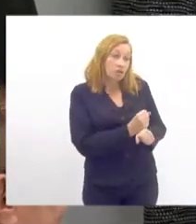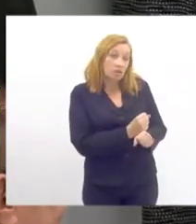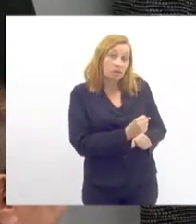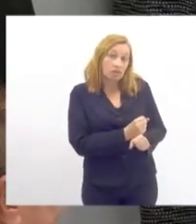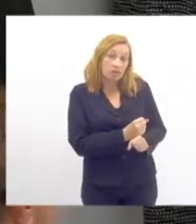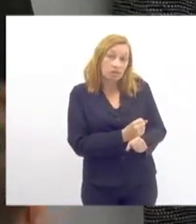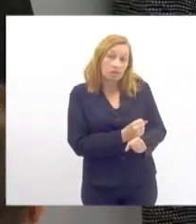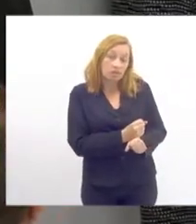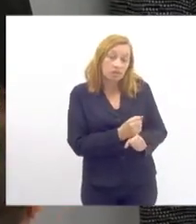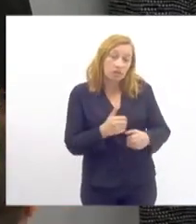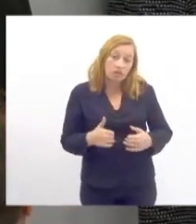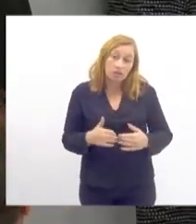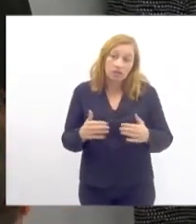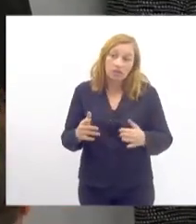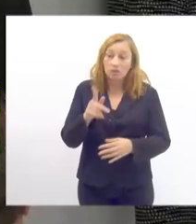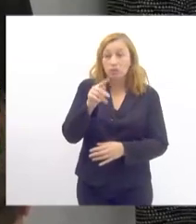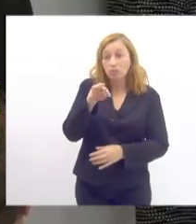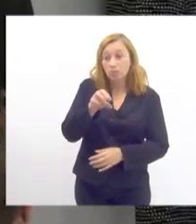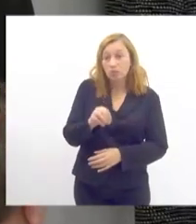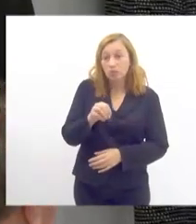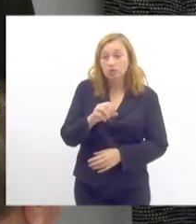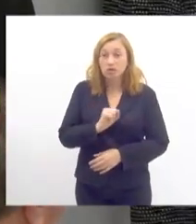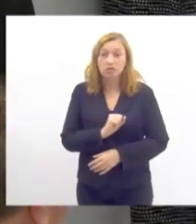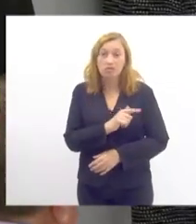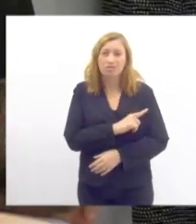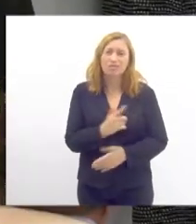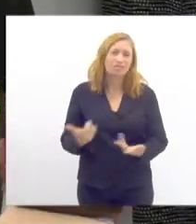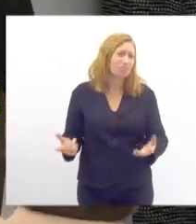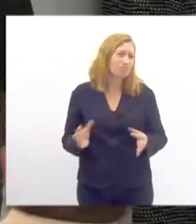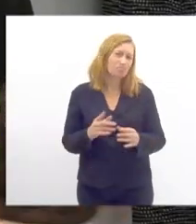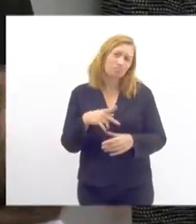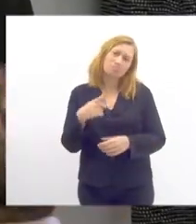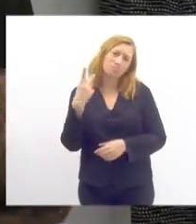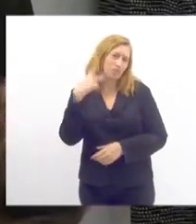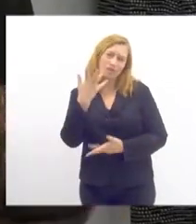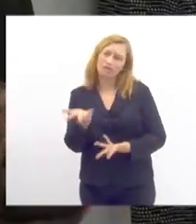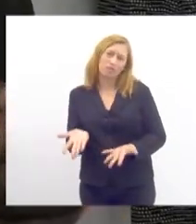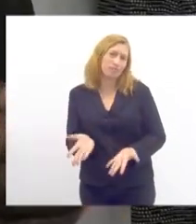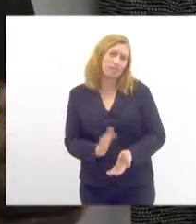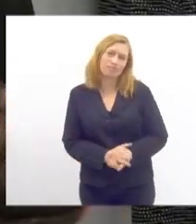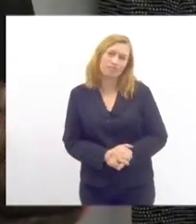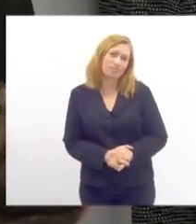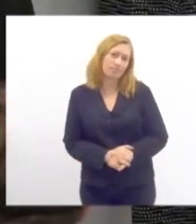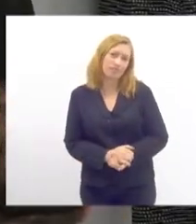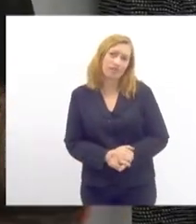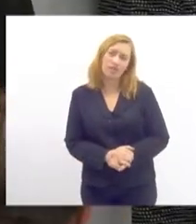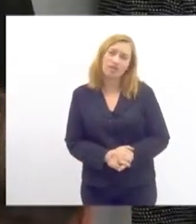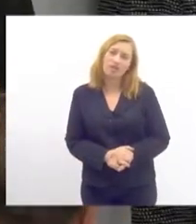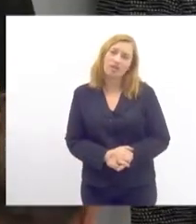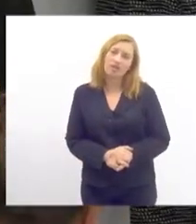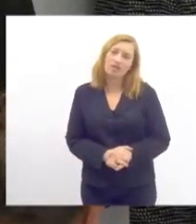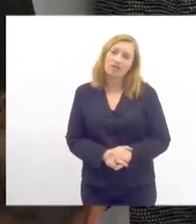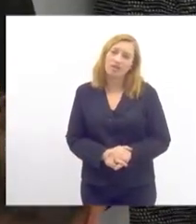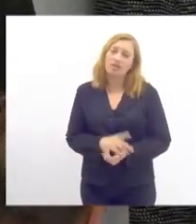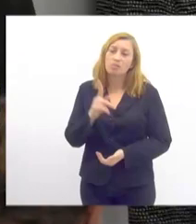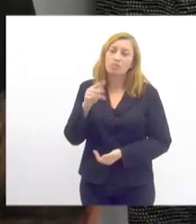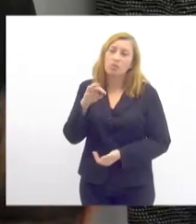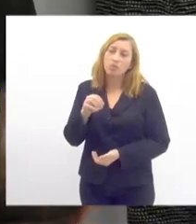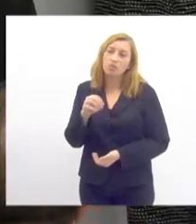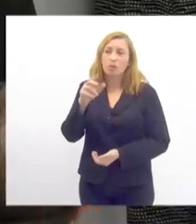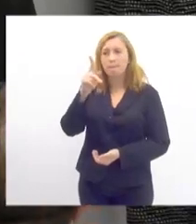eu inauguro um posto em São Gonçalo, político, político, né? Eu inauguro um posto em